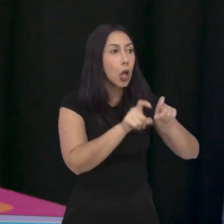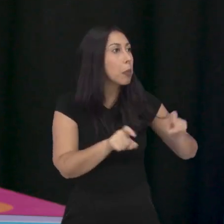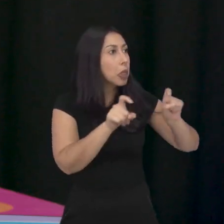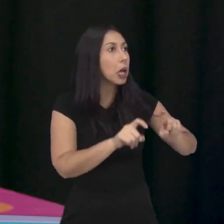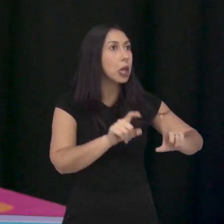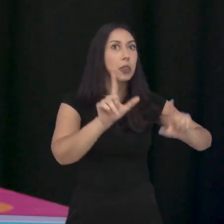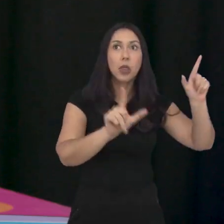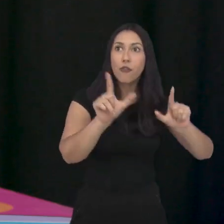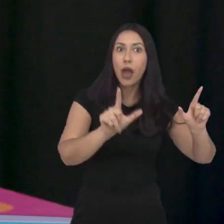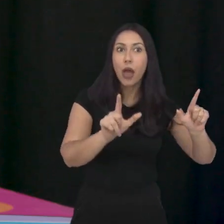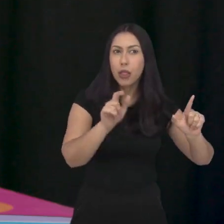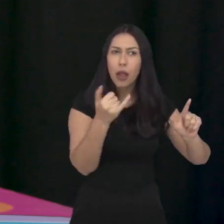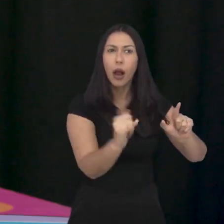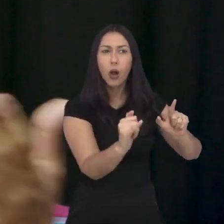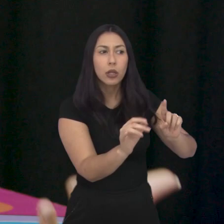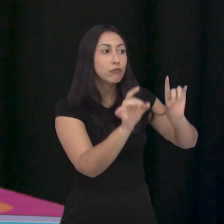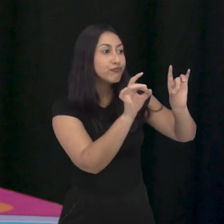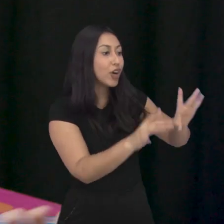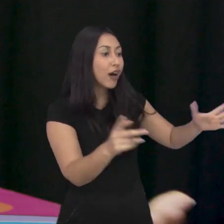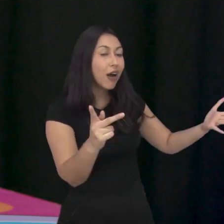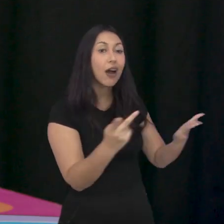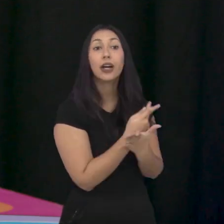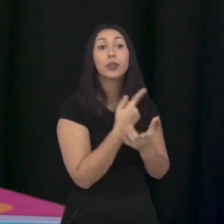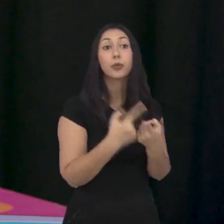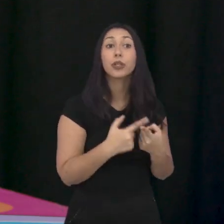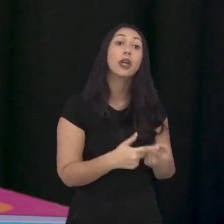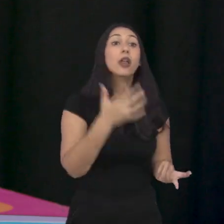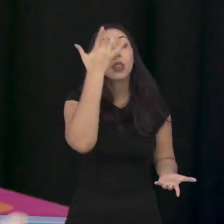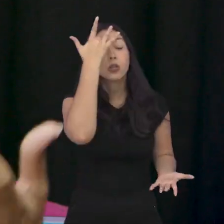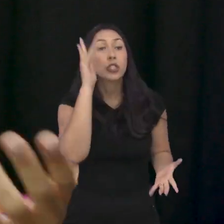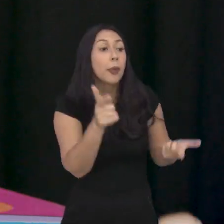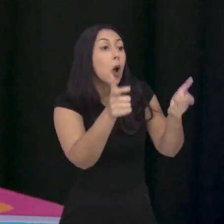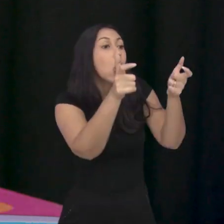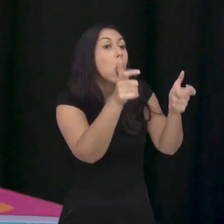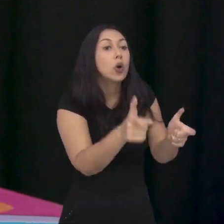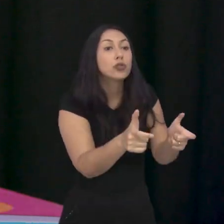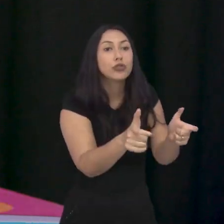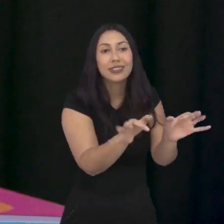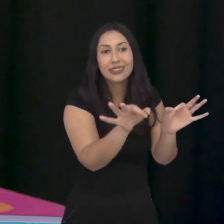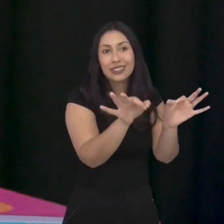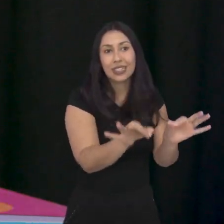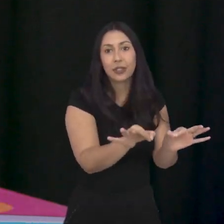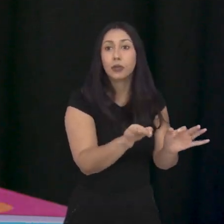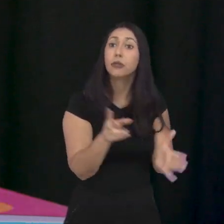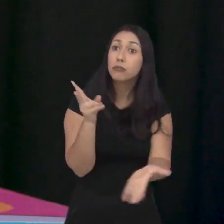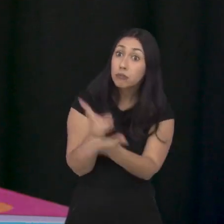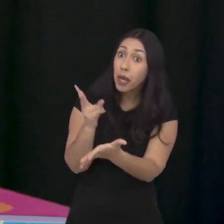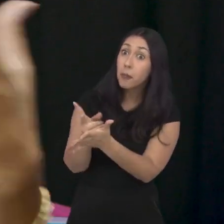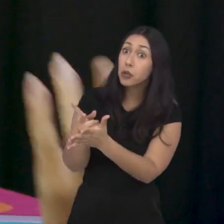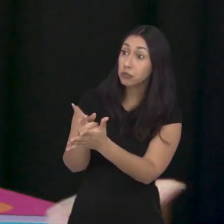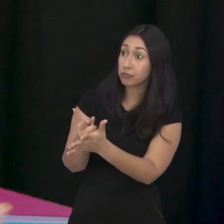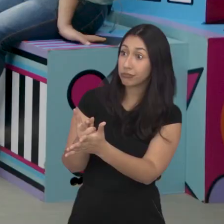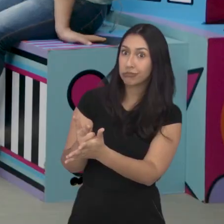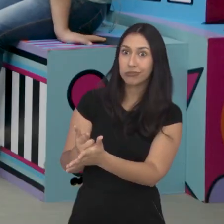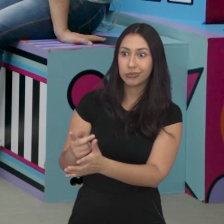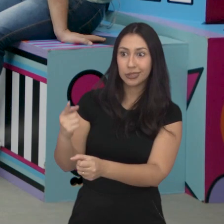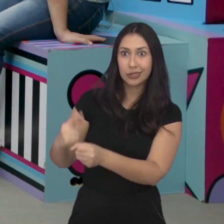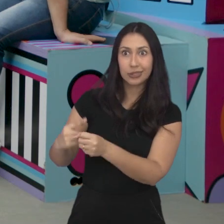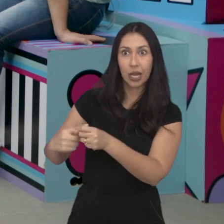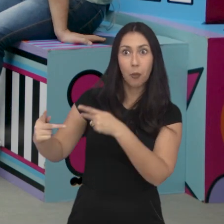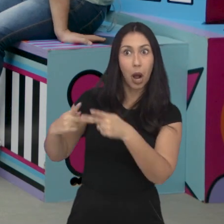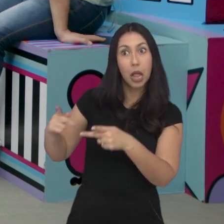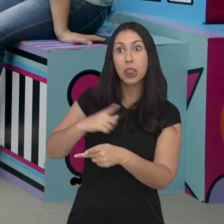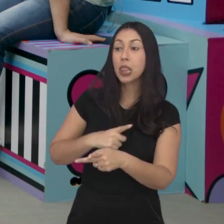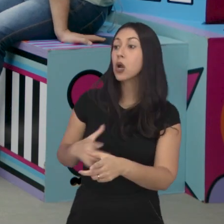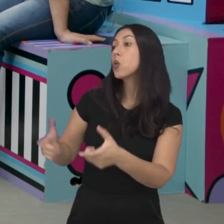de forma equivocada por falta da gente saber onde levar ou mesmo... Né, mesmo em cidades como a nossa, que